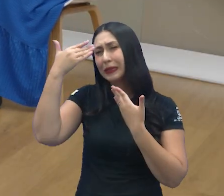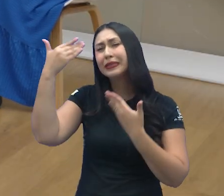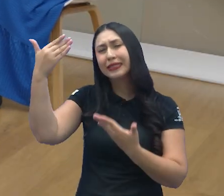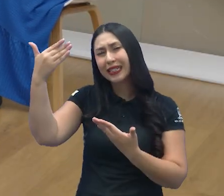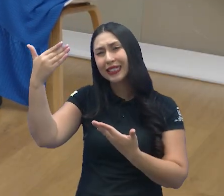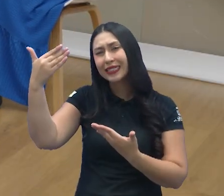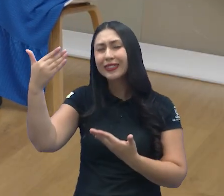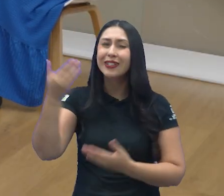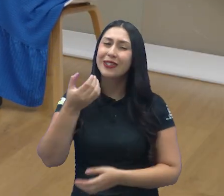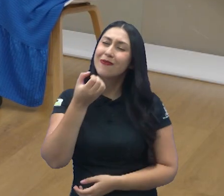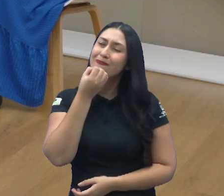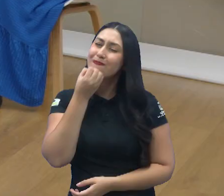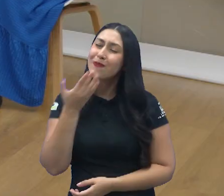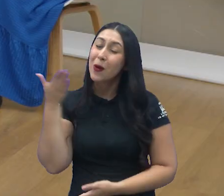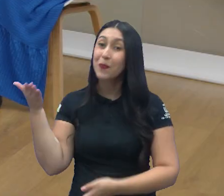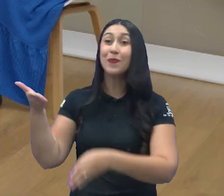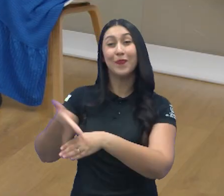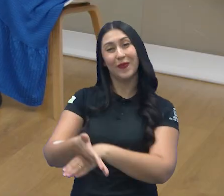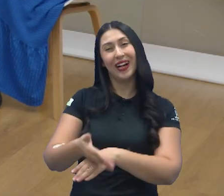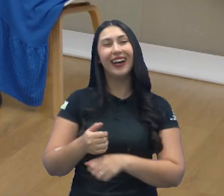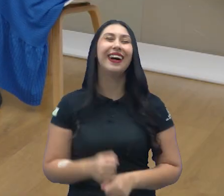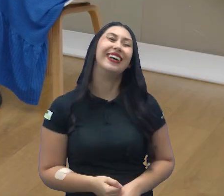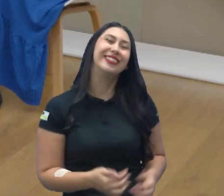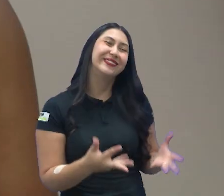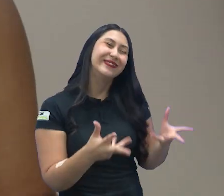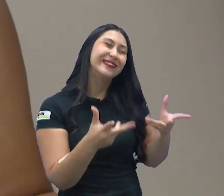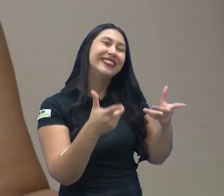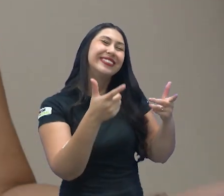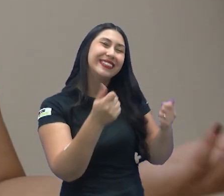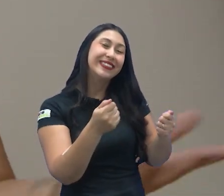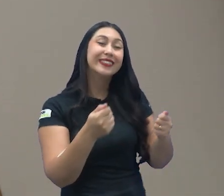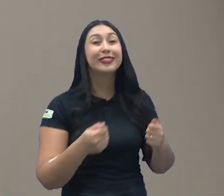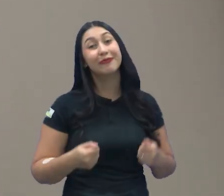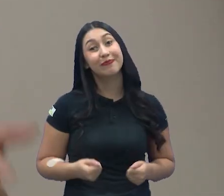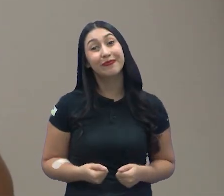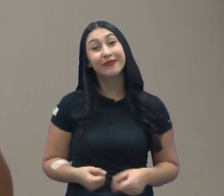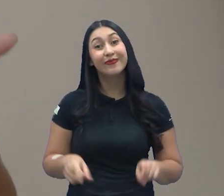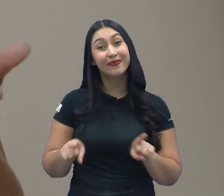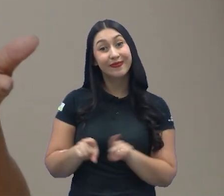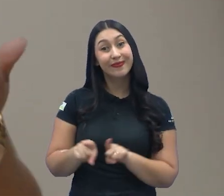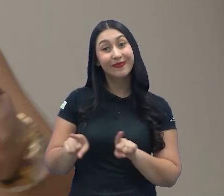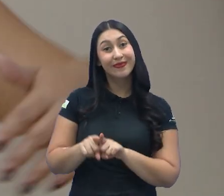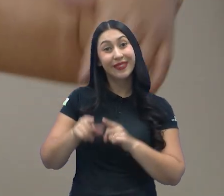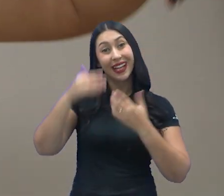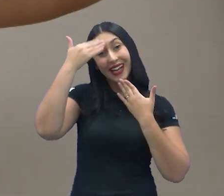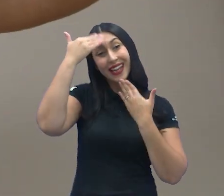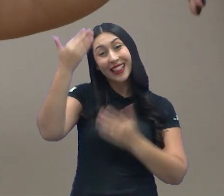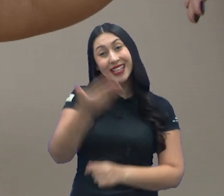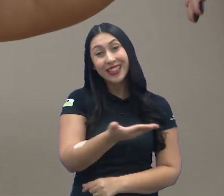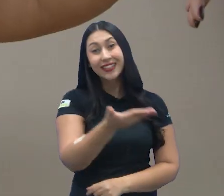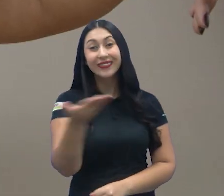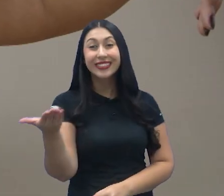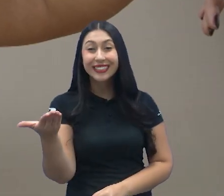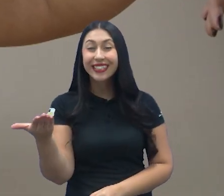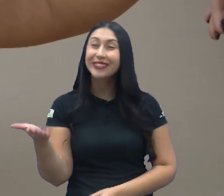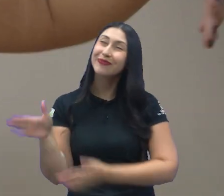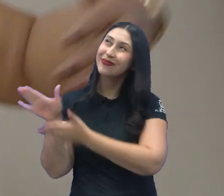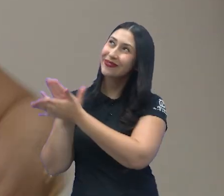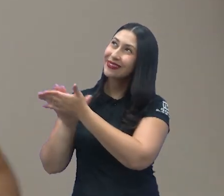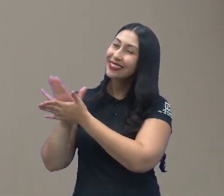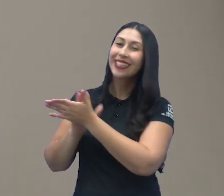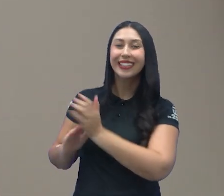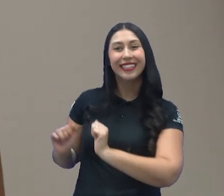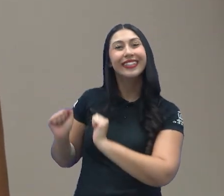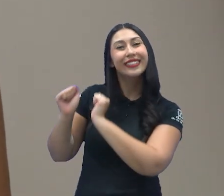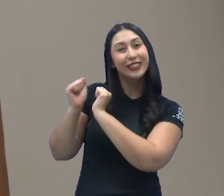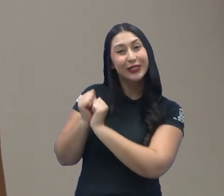incrível estar aqui com você sempre. Ai, maravilhoso. Eu agradeço também, é claro, a sua companhia, a Tamires que ficou aqui junto comigo